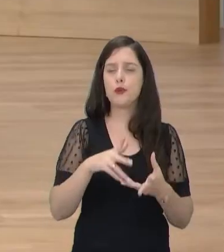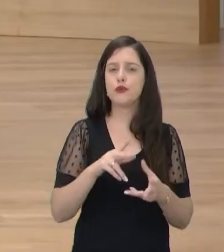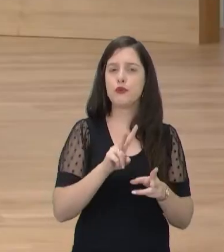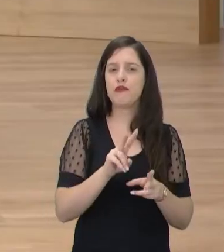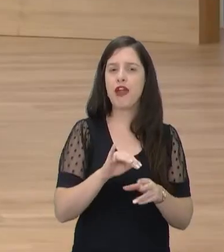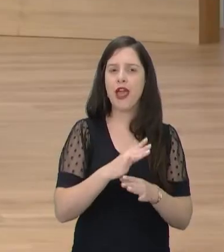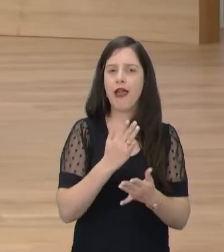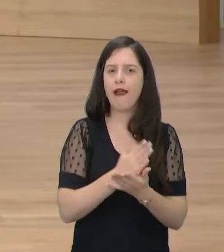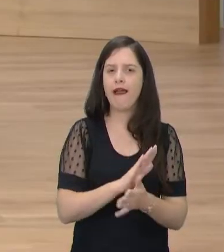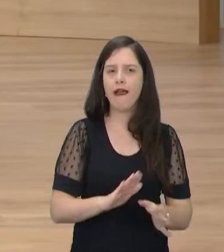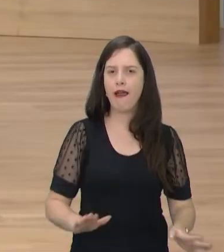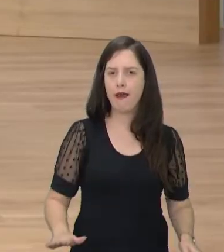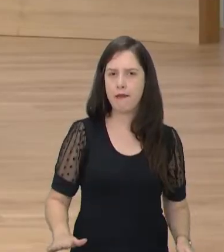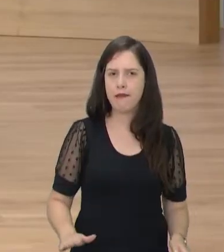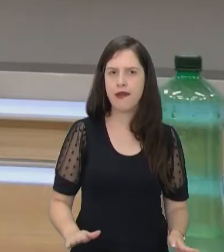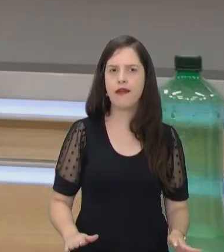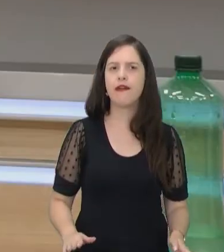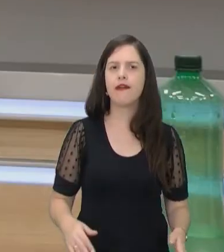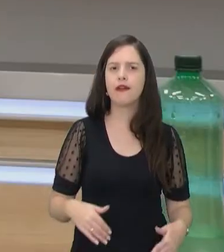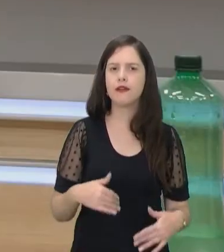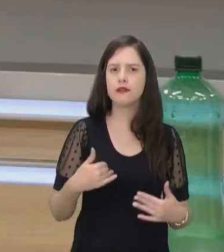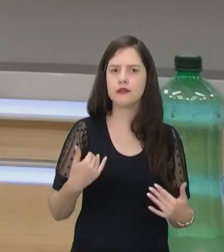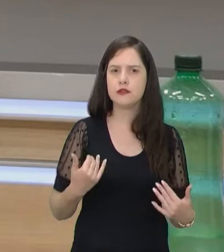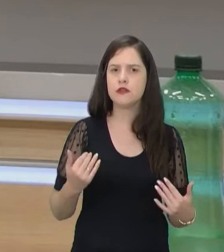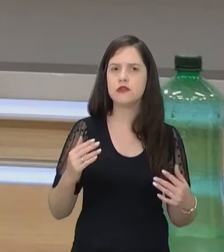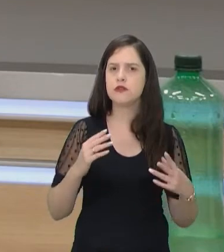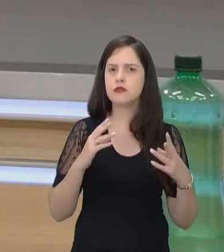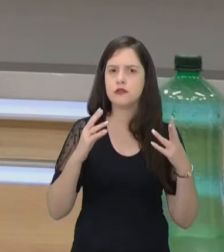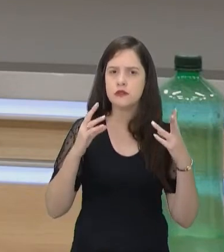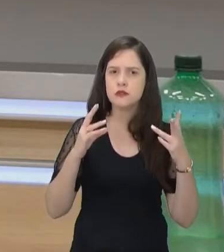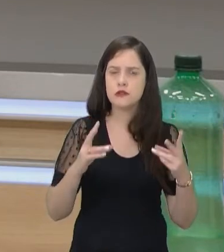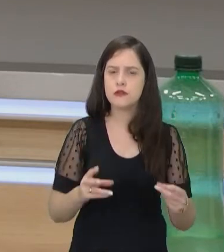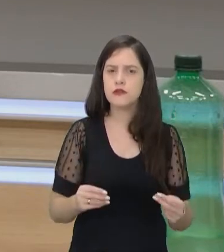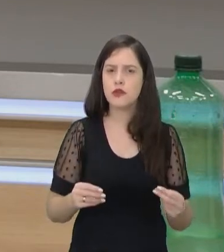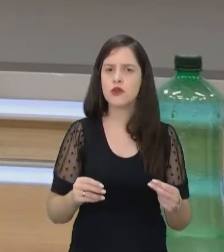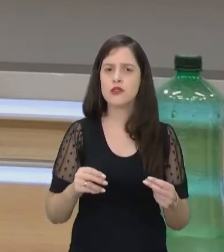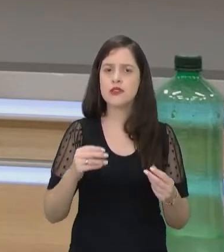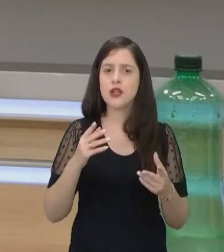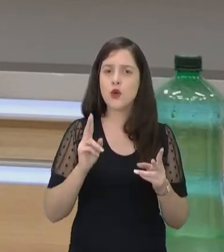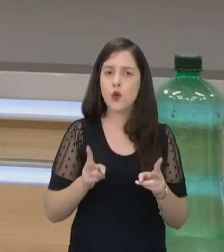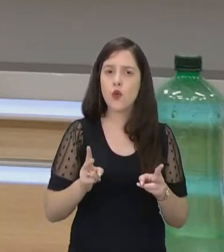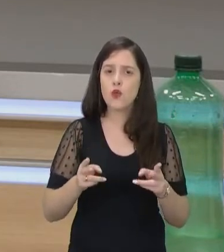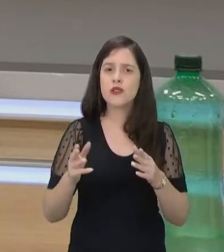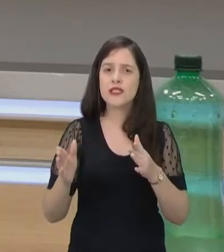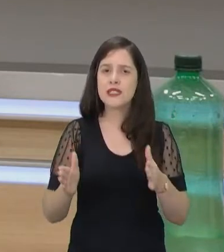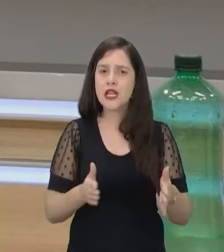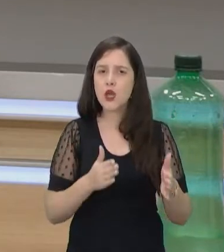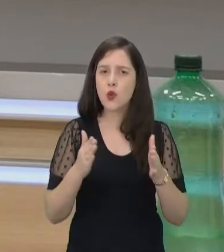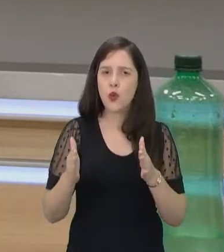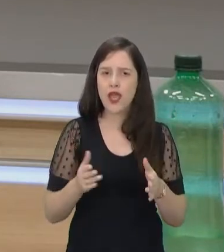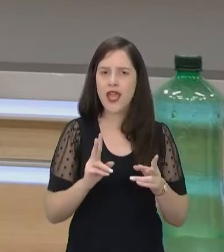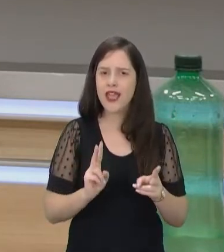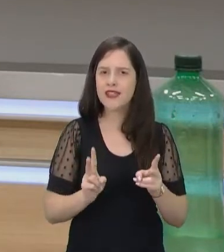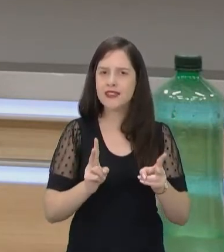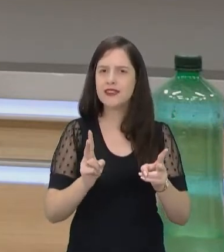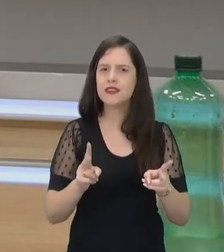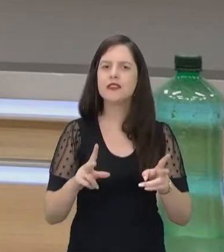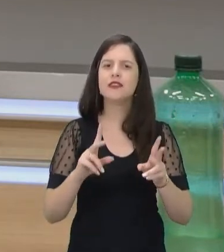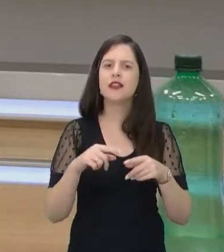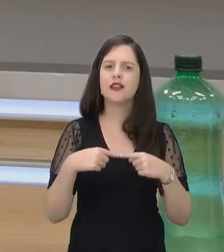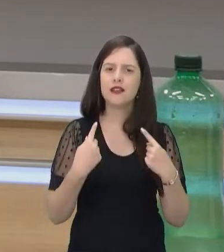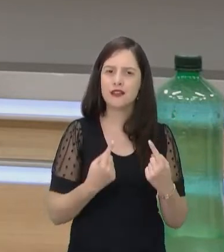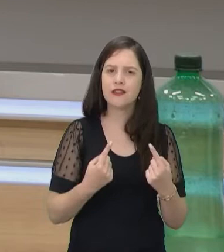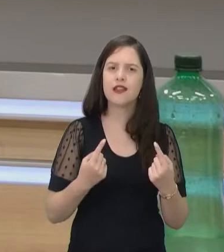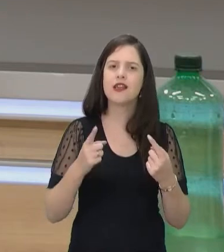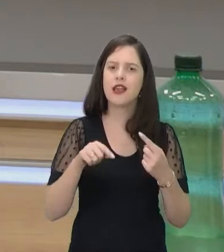errado. Também, mas que, ai meu Deus, olha o tanto de lixo que a gente está gerando, olha as consequências que a gente vai ter, a gente não vai conseguir voltar atrás, eles só estão falando de